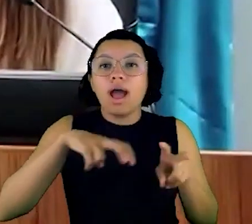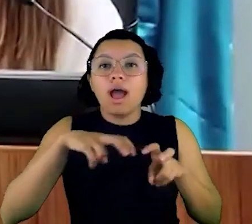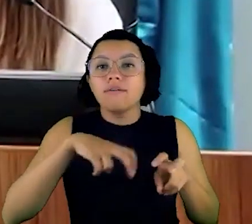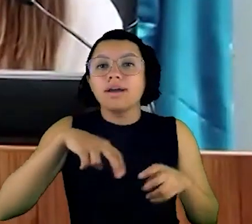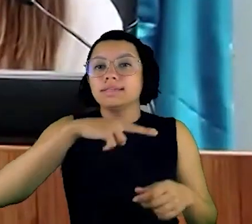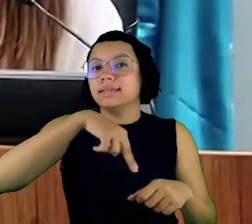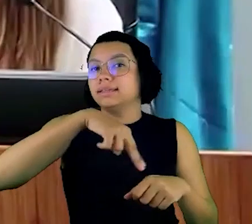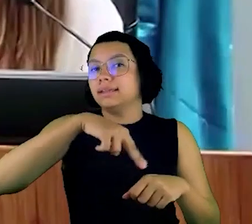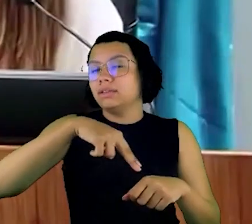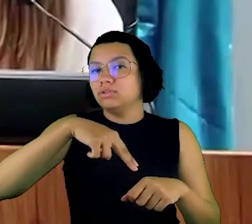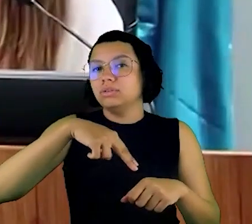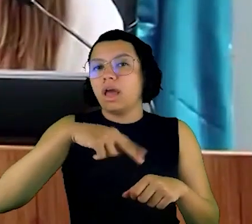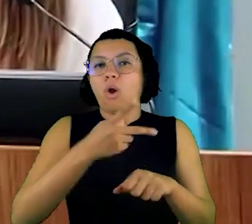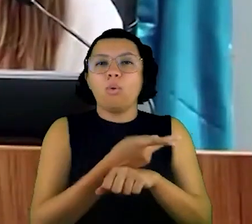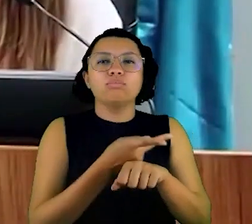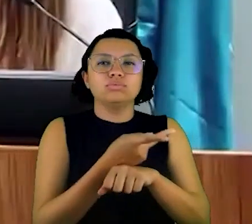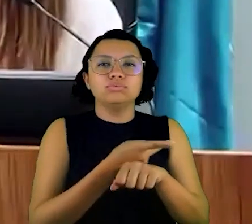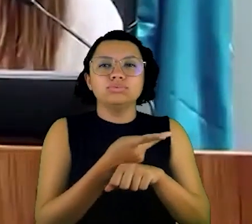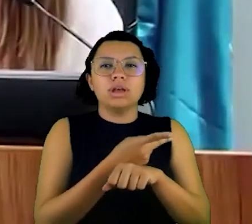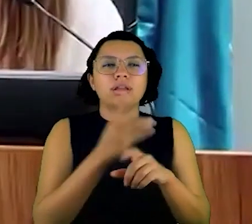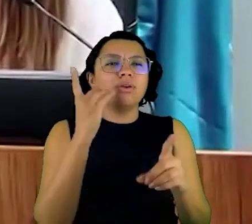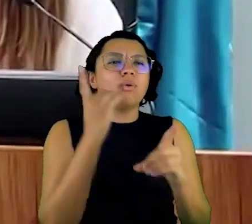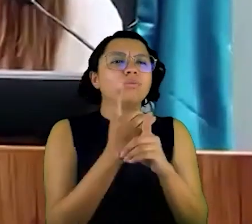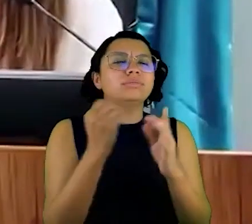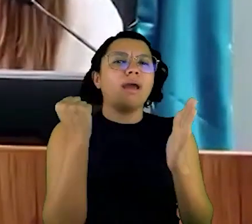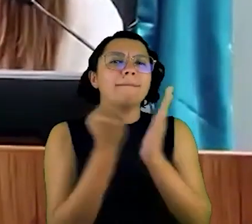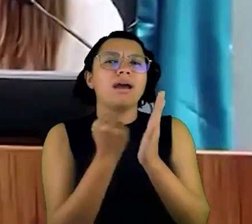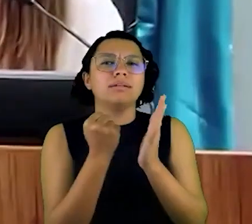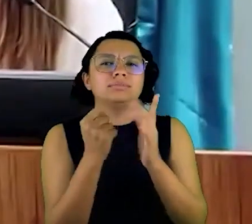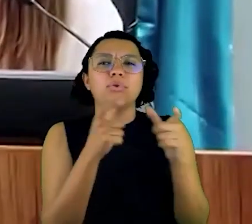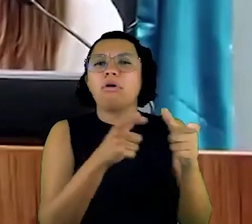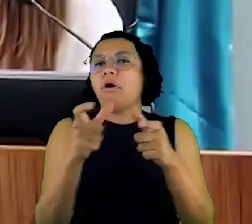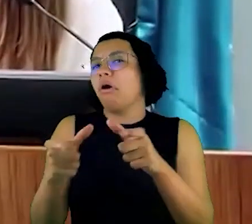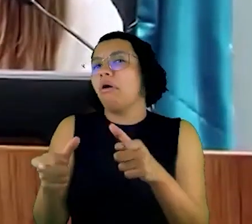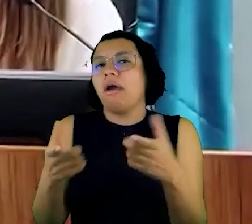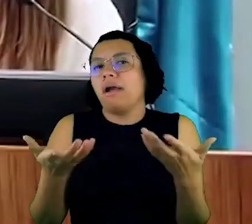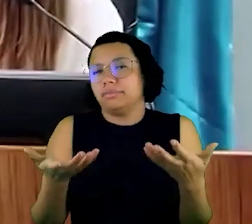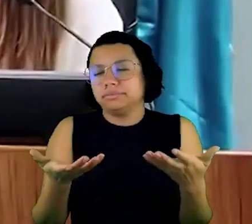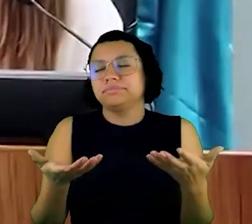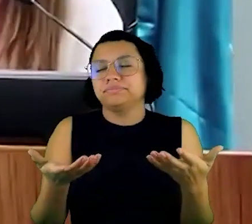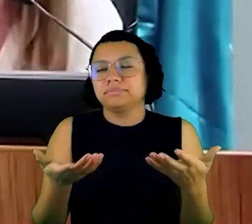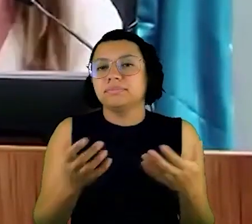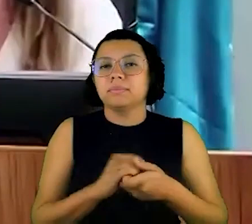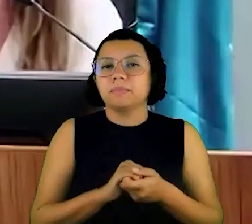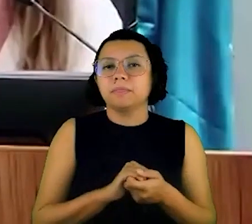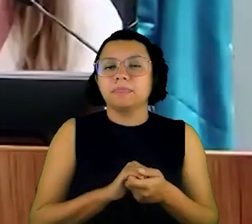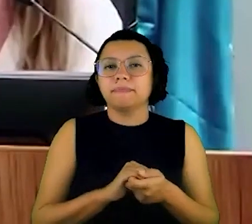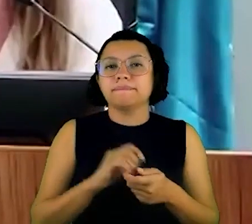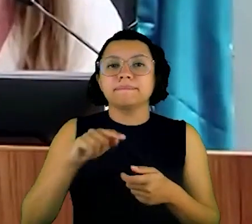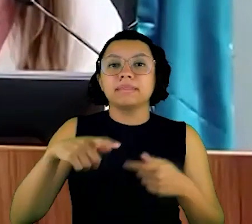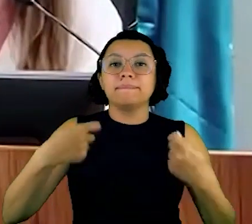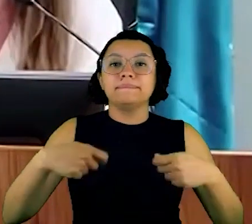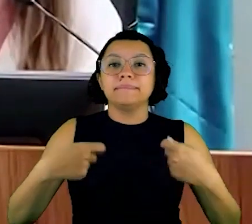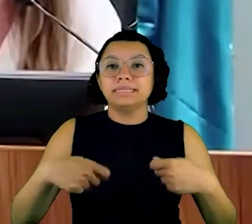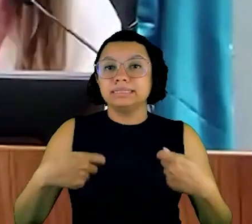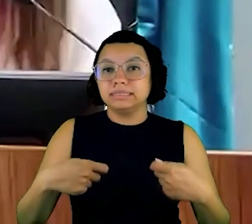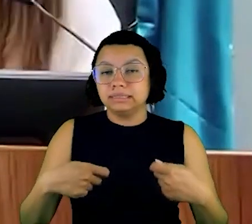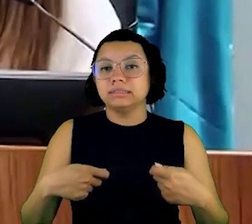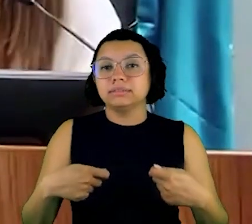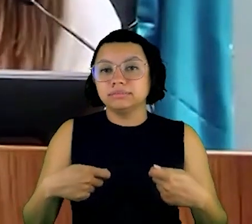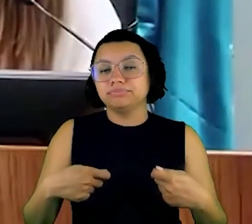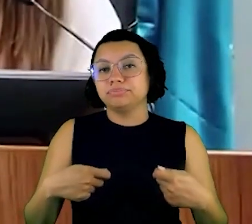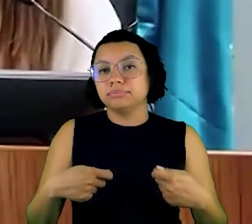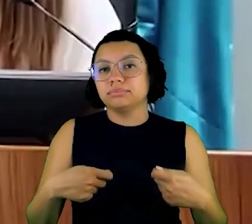Fazenda Nacional, buscando rastreamento de patrimônio, onde quer que ele esteja, né, ela